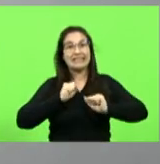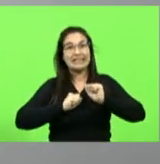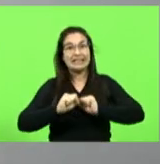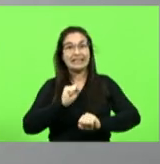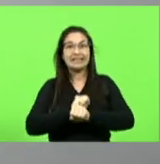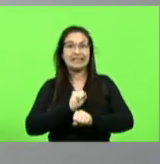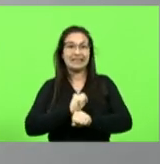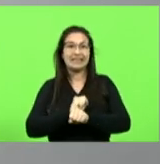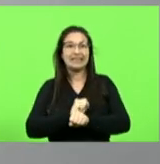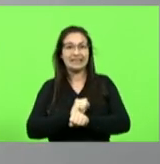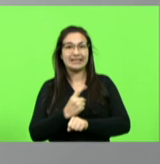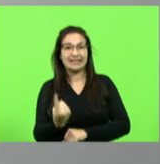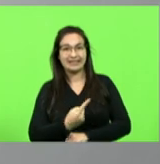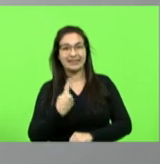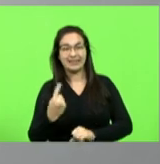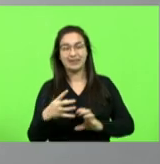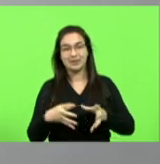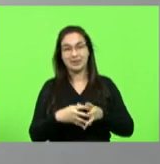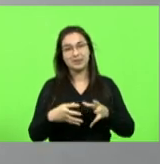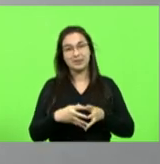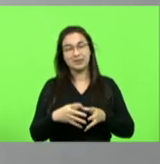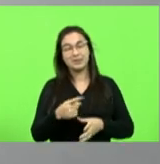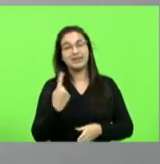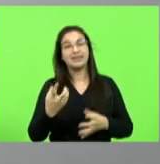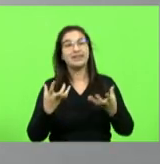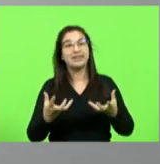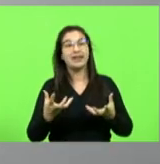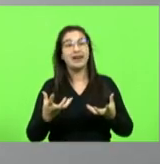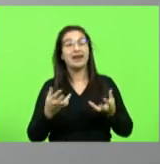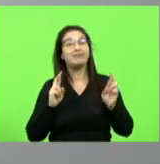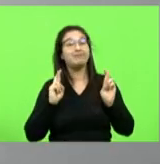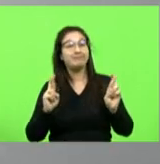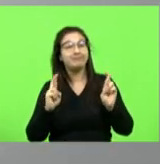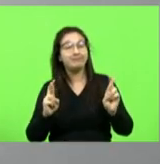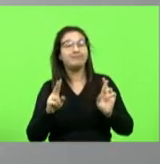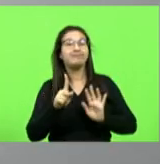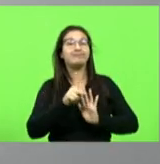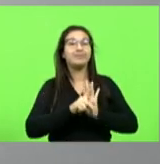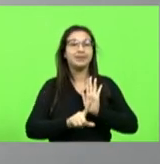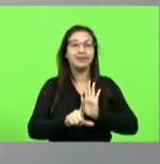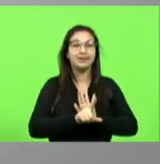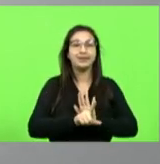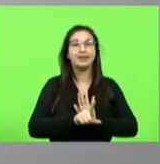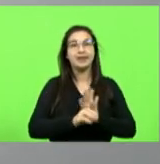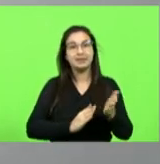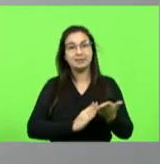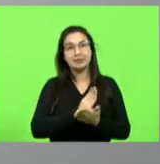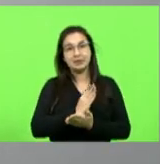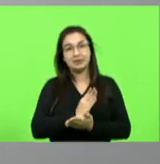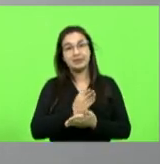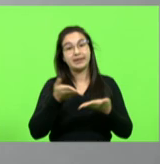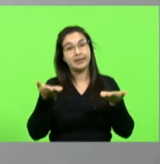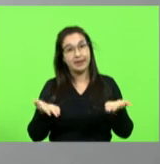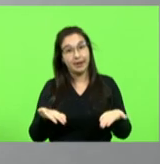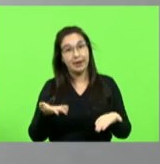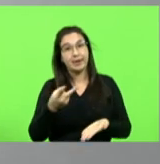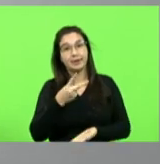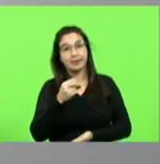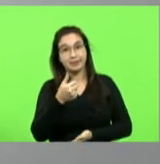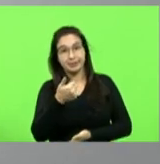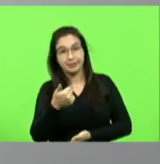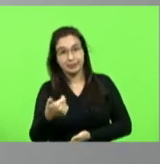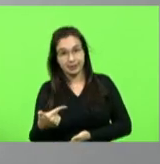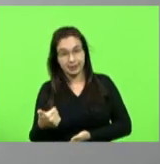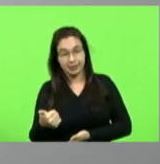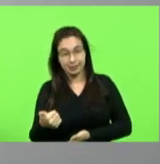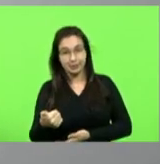né, e sobre a qual nós temos aí a expectativa para que o projeto de lei seja aprovado ainda nesse ano de 2021, que entra em vigor